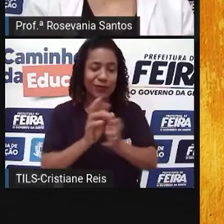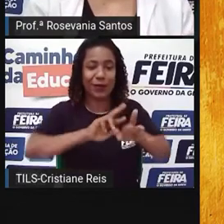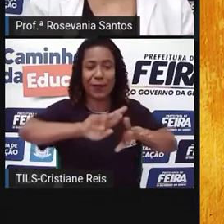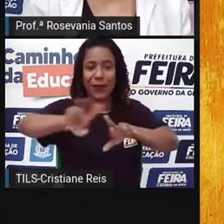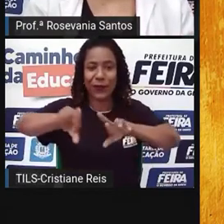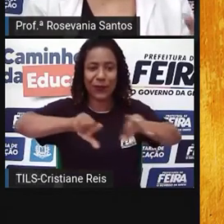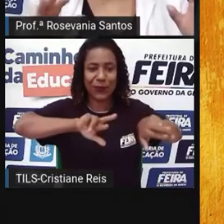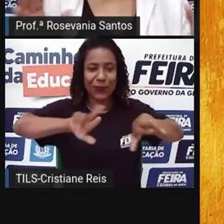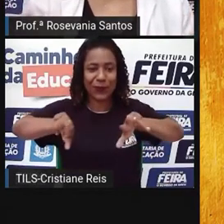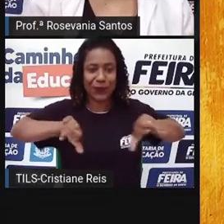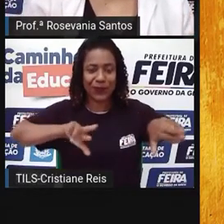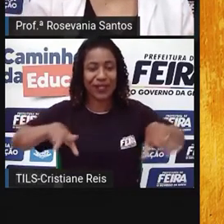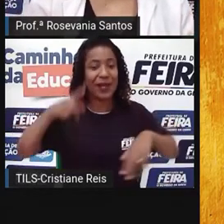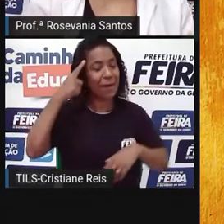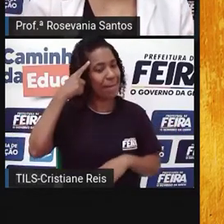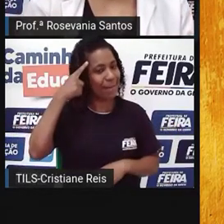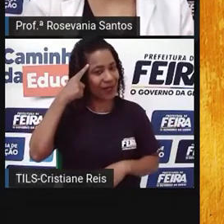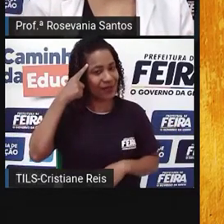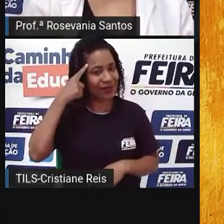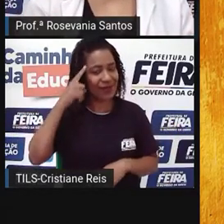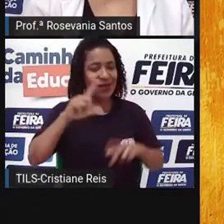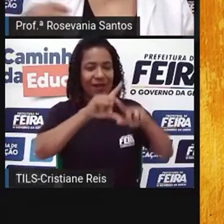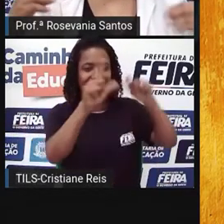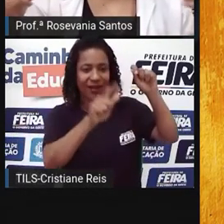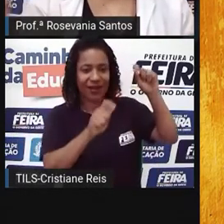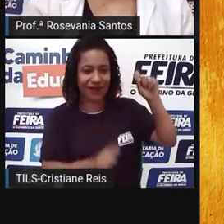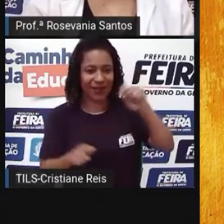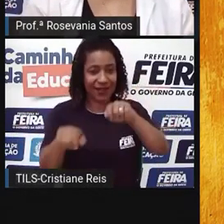que na África é tudo igual, mas na realidade não é,